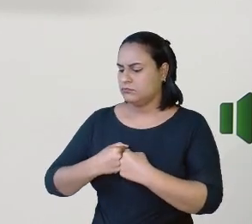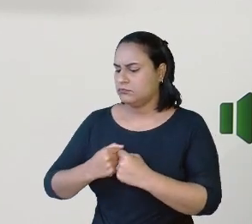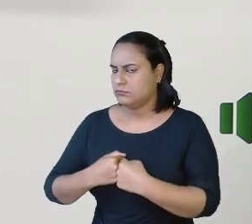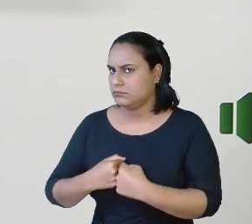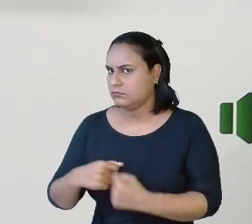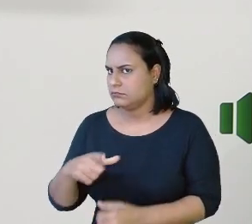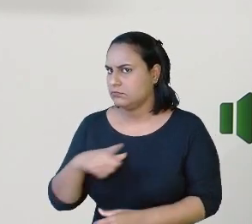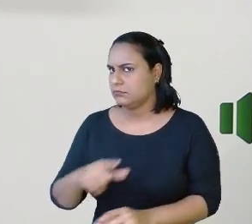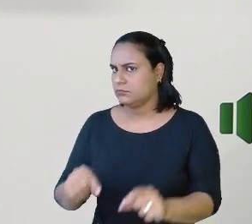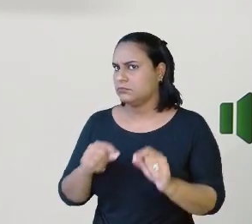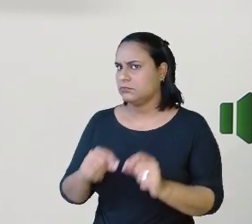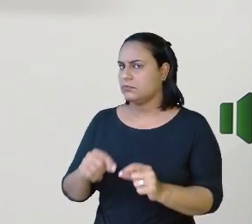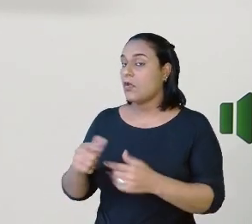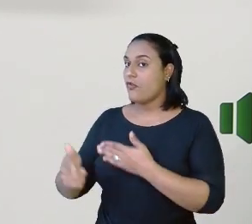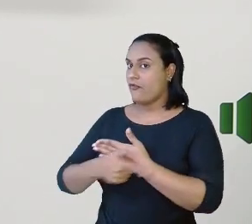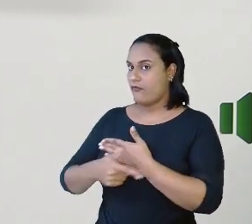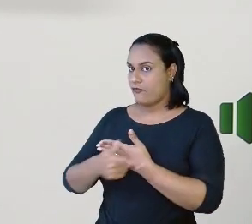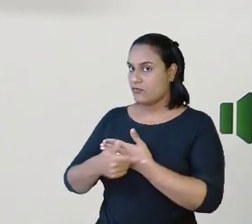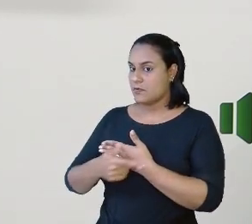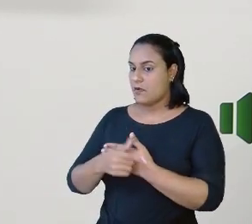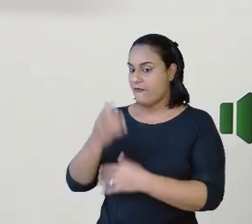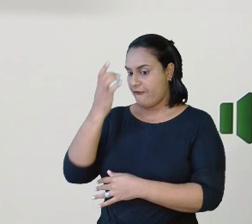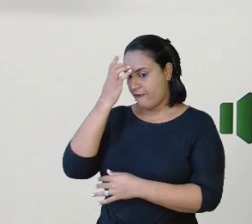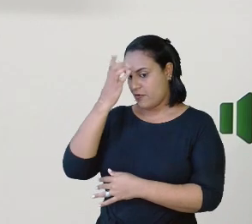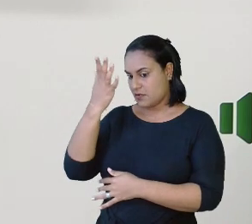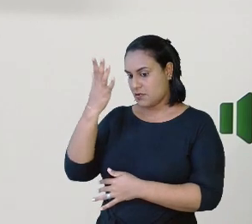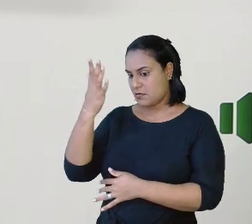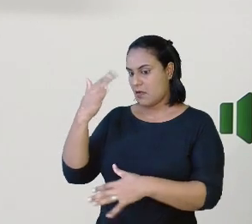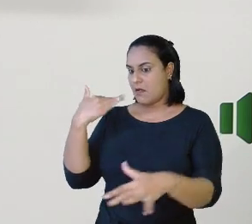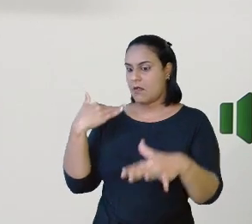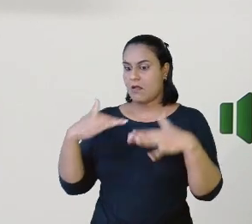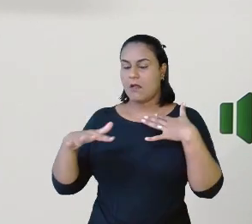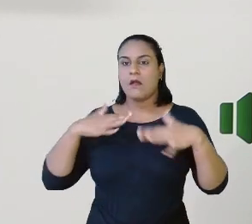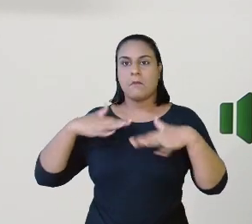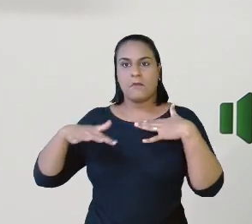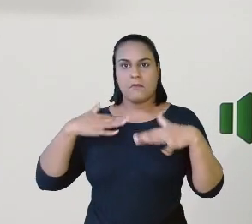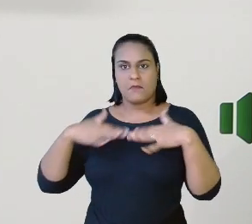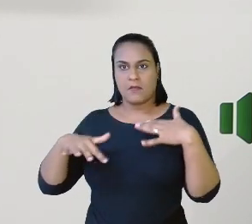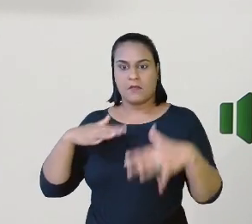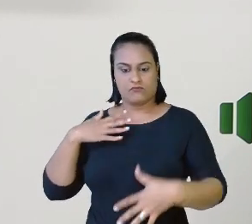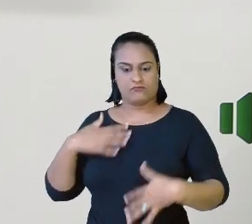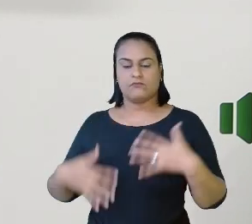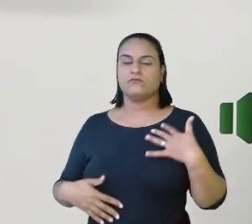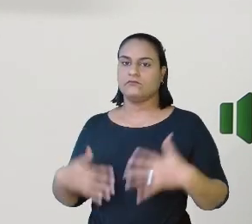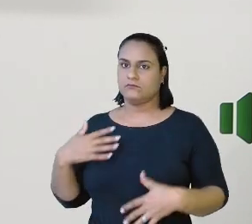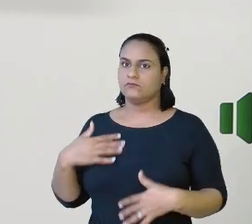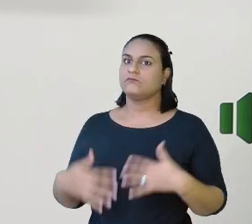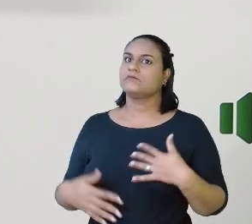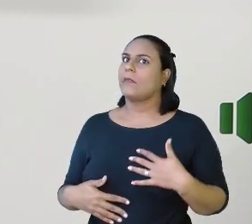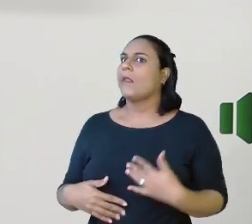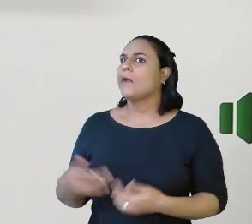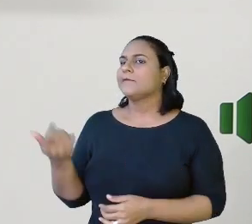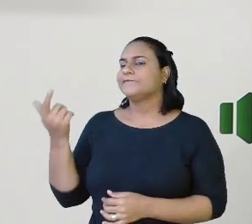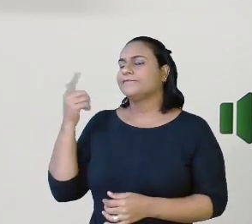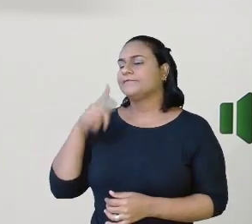tem justamente esse papel de facilitar aqui, ó, os movimentos. A gente